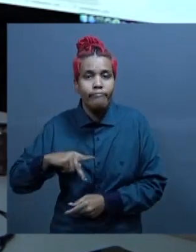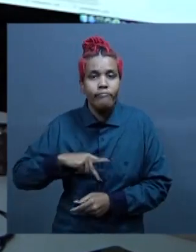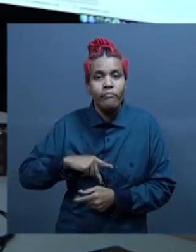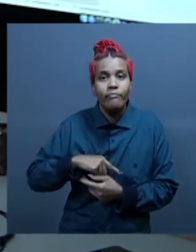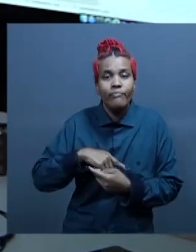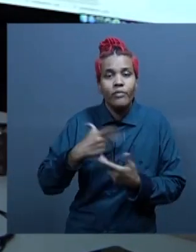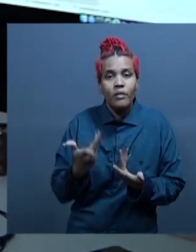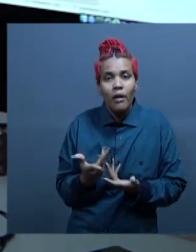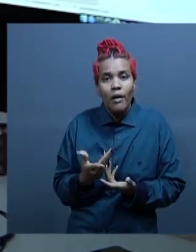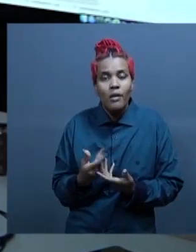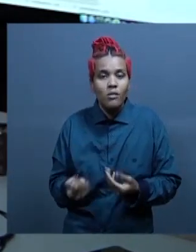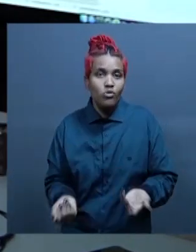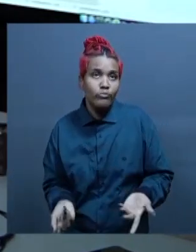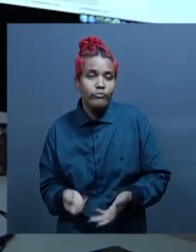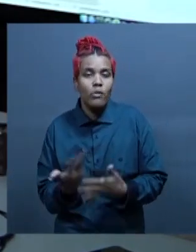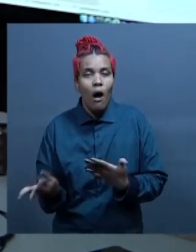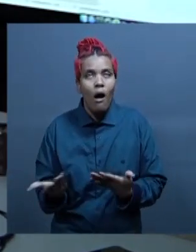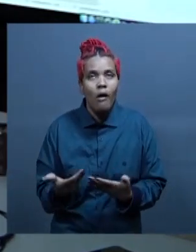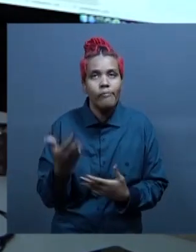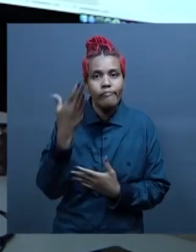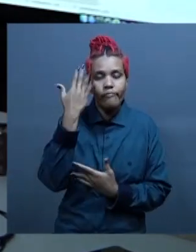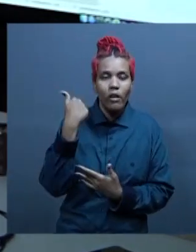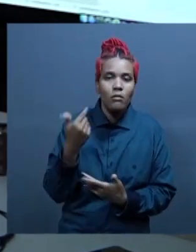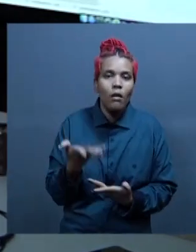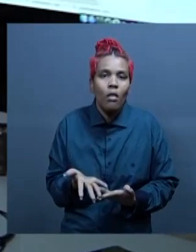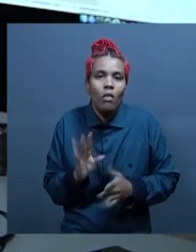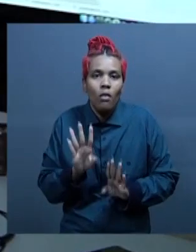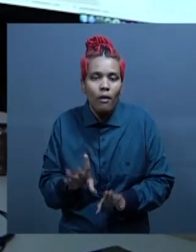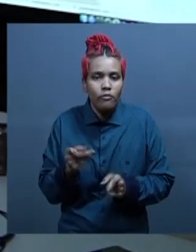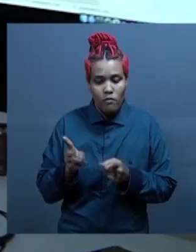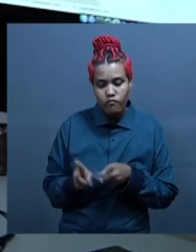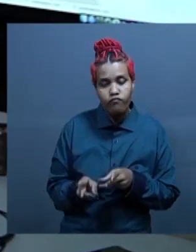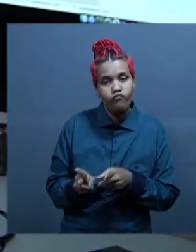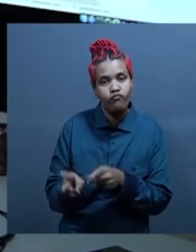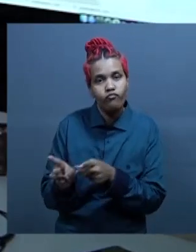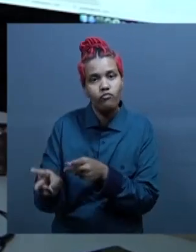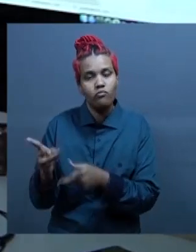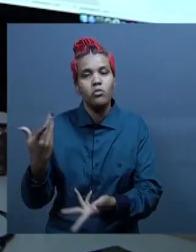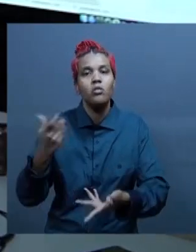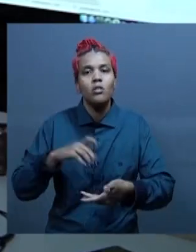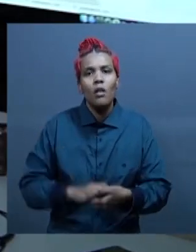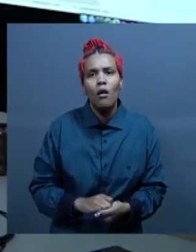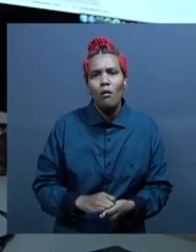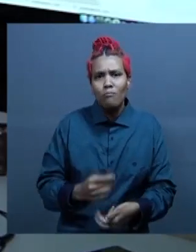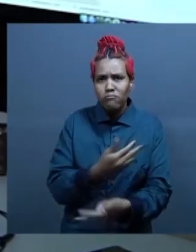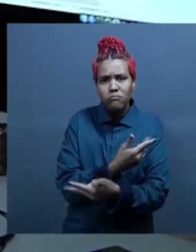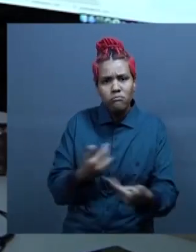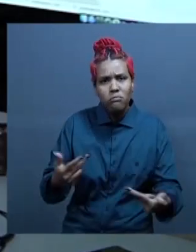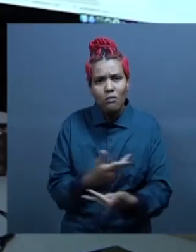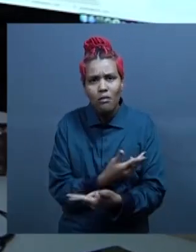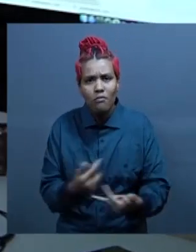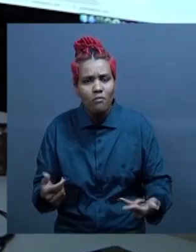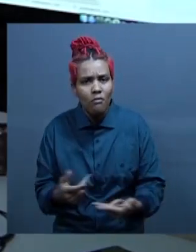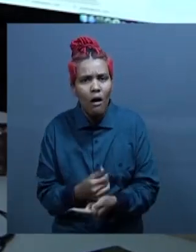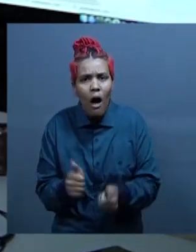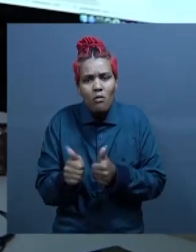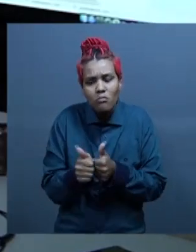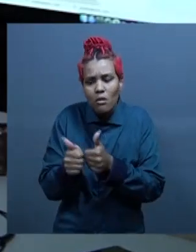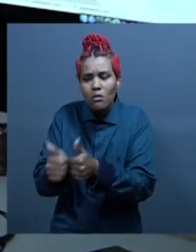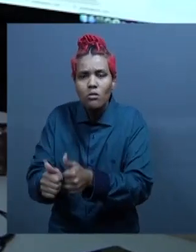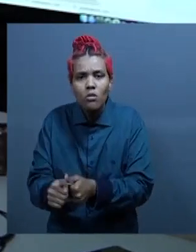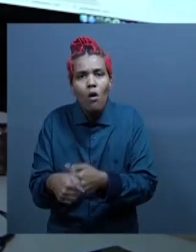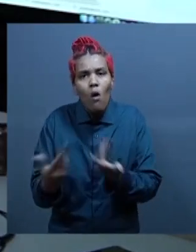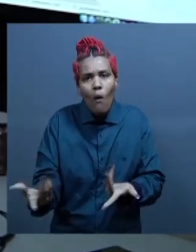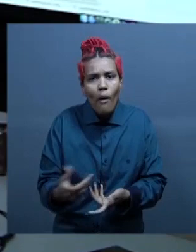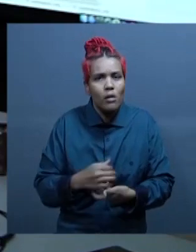métricas de vaidade você seguir influência que tem milhões de seguidores postar algo que fez perante um like isso tende